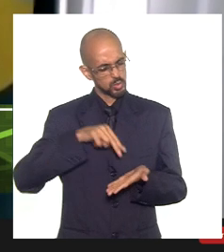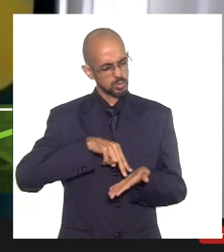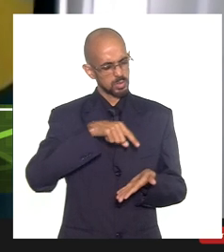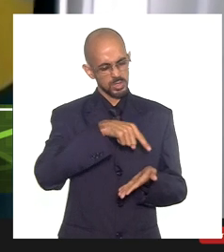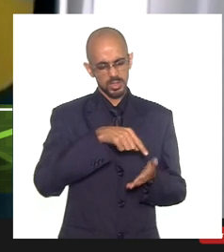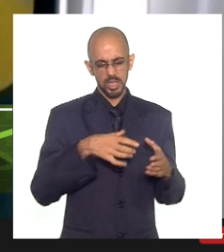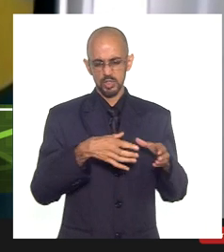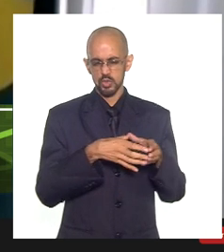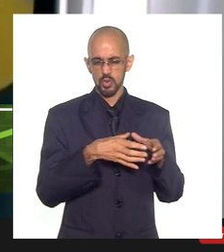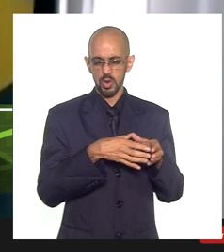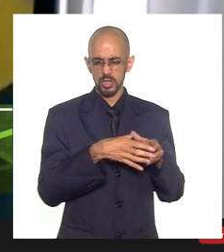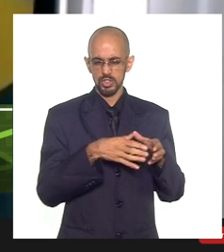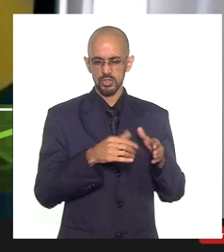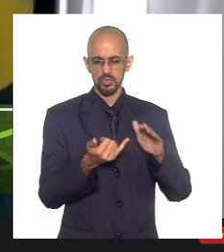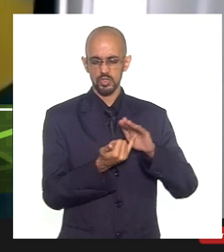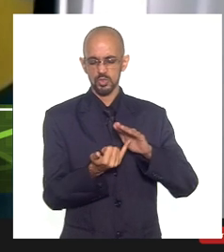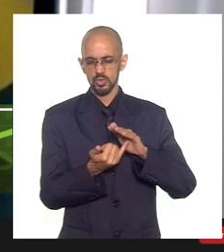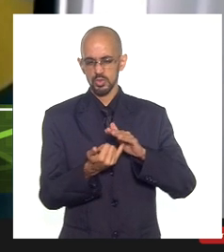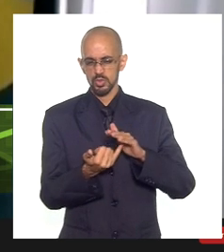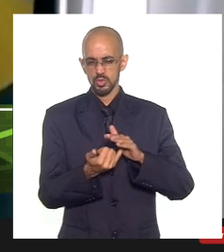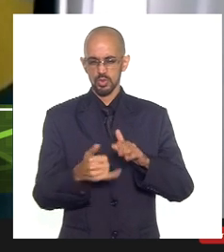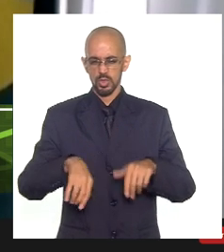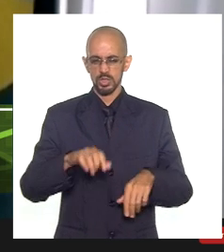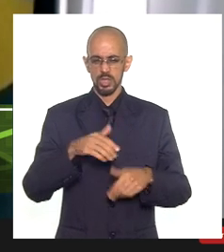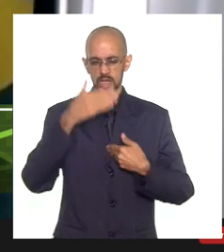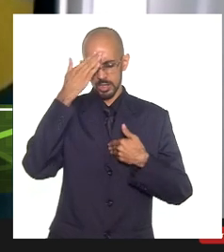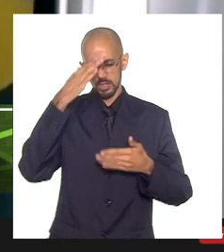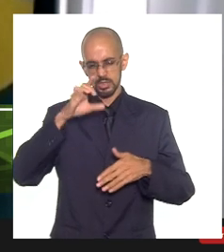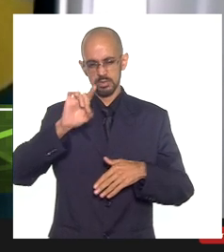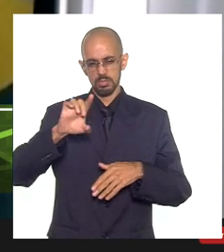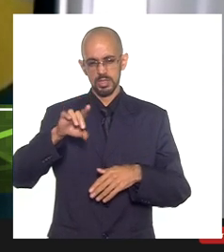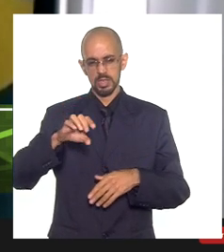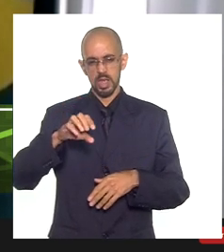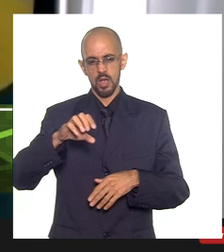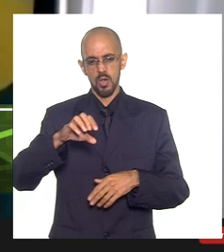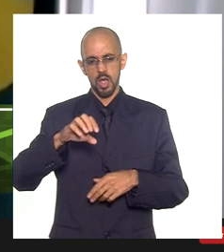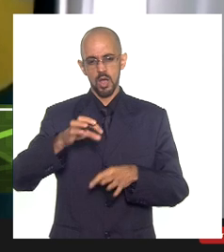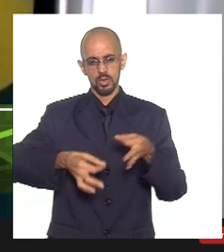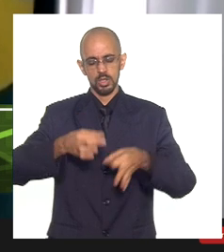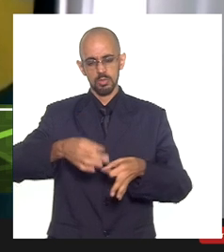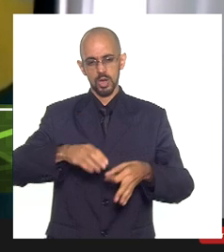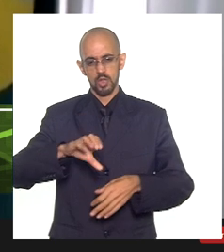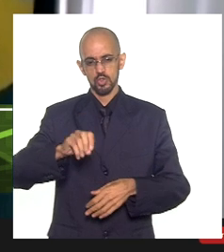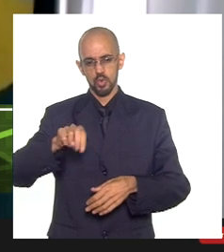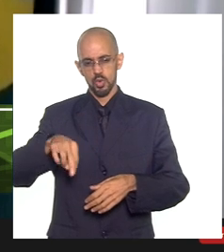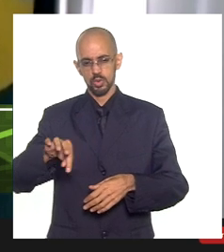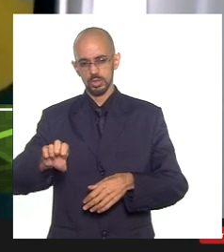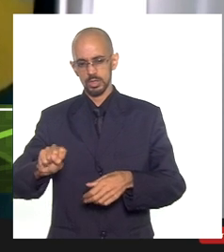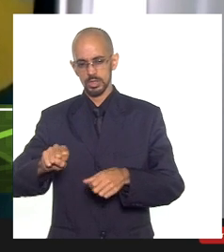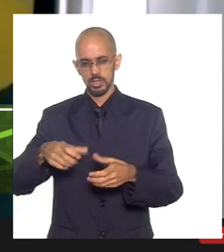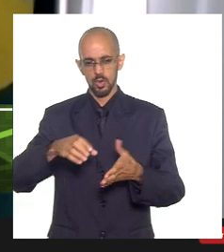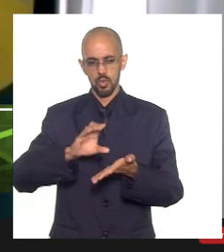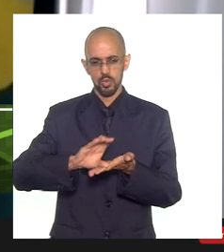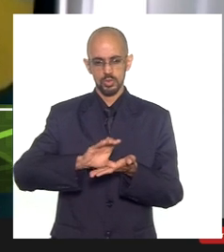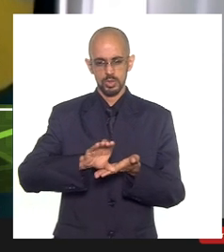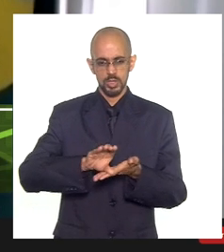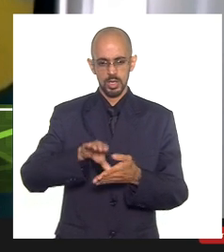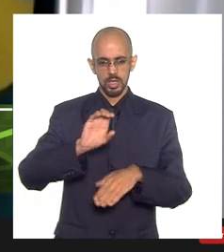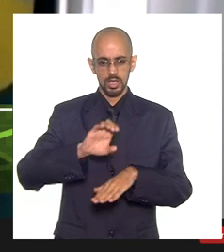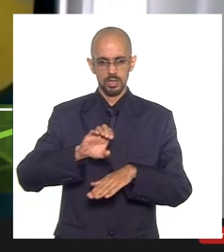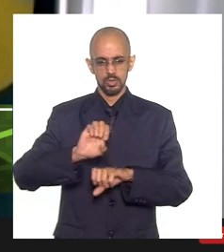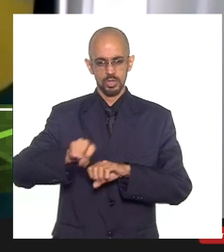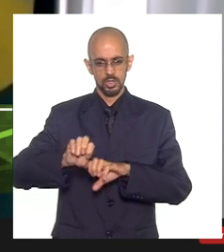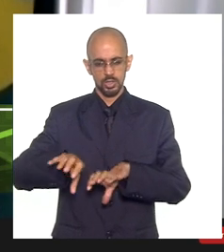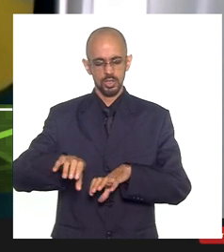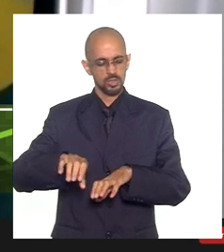movimentos instituições agradecimento especial ao Tribunal de Contas ao Conselho Estadual de Educação enfim as do UERJ